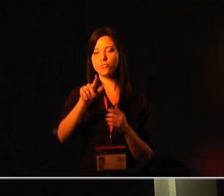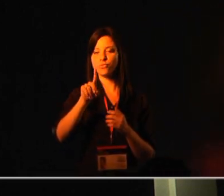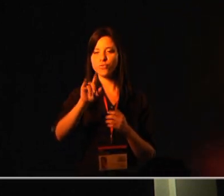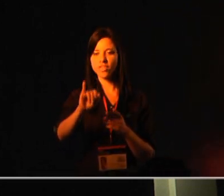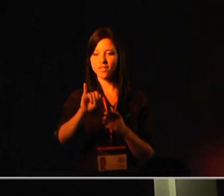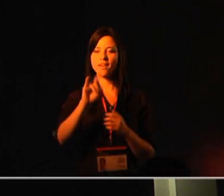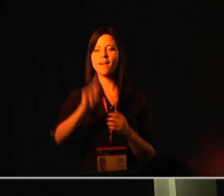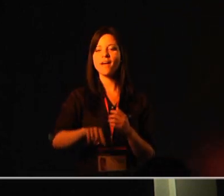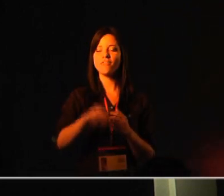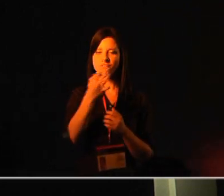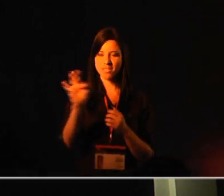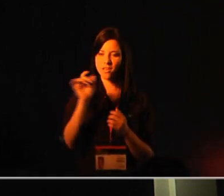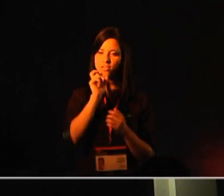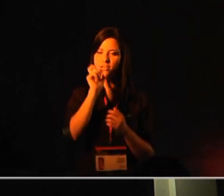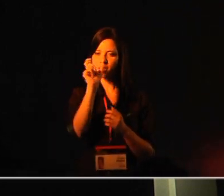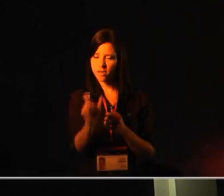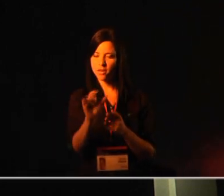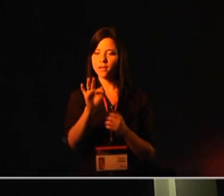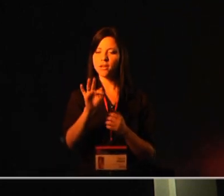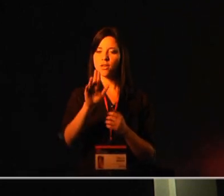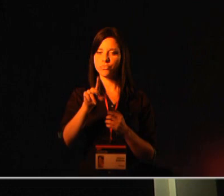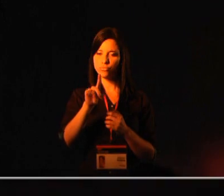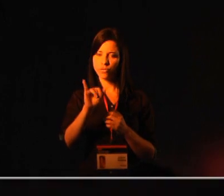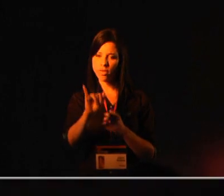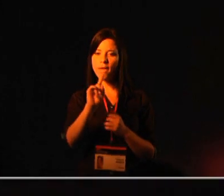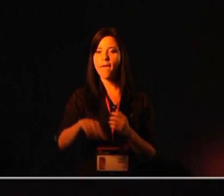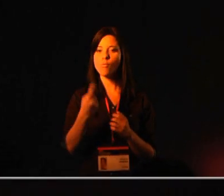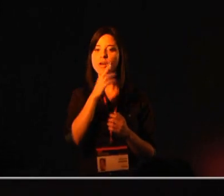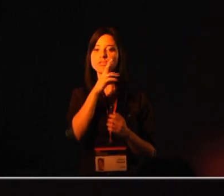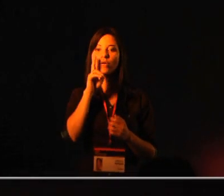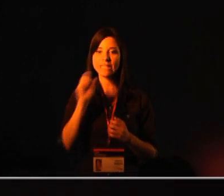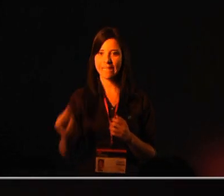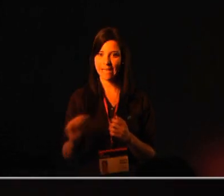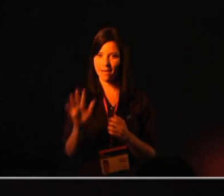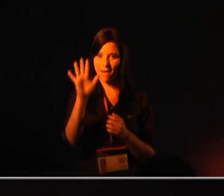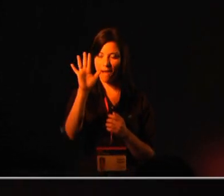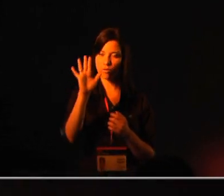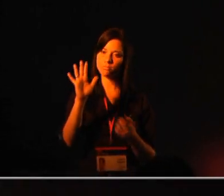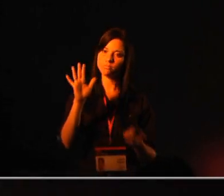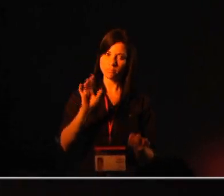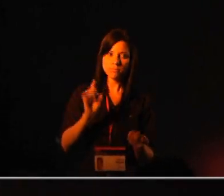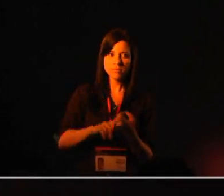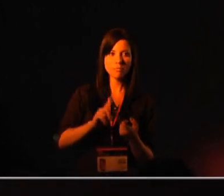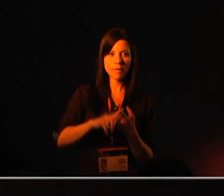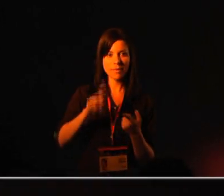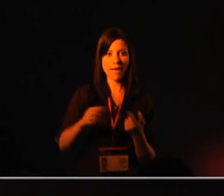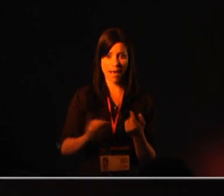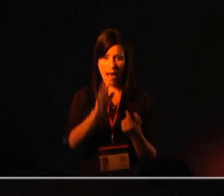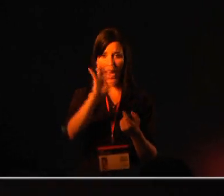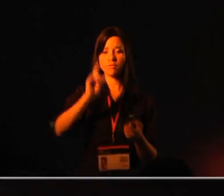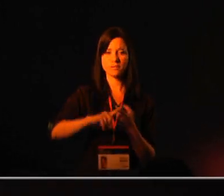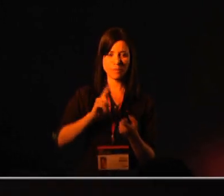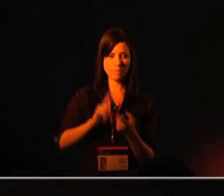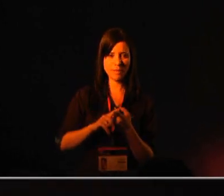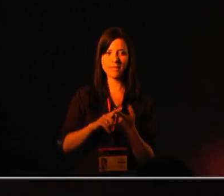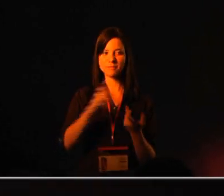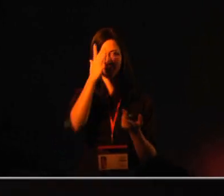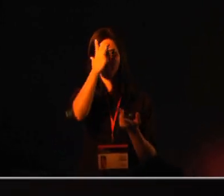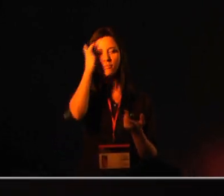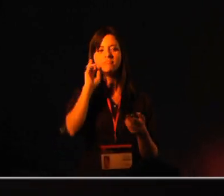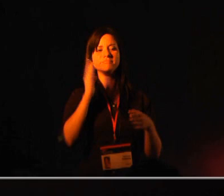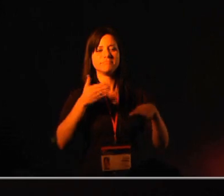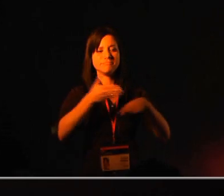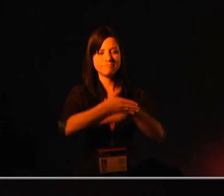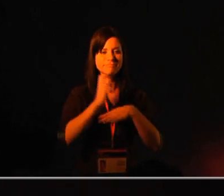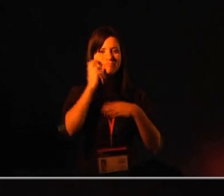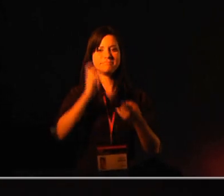Fundi é francês, né? E Fundi é um restaurante caro, né? E é caro e escroto também. Porque